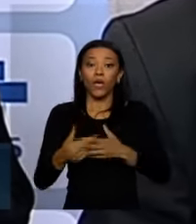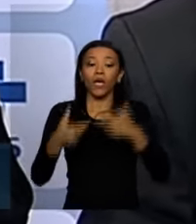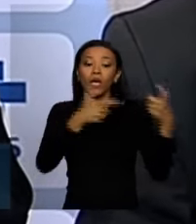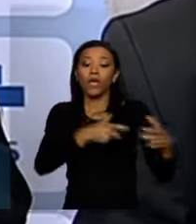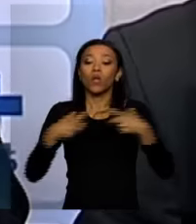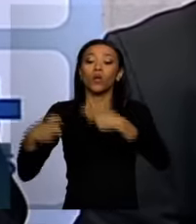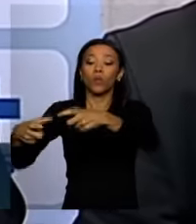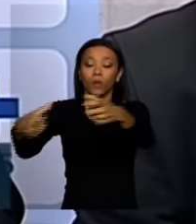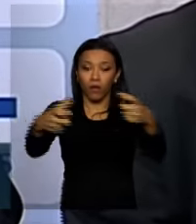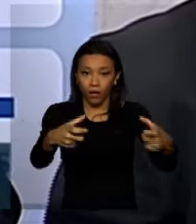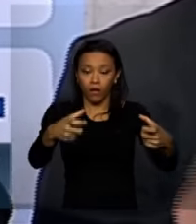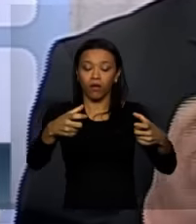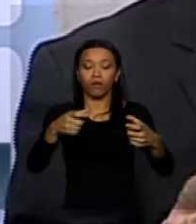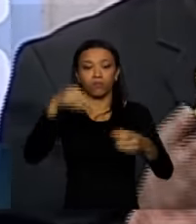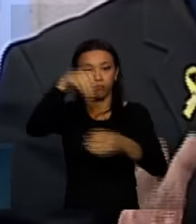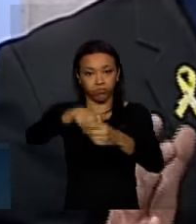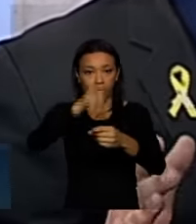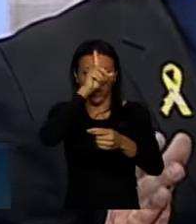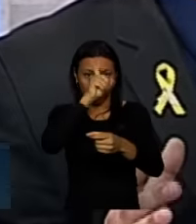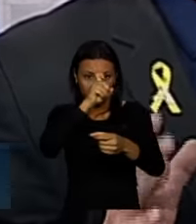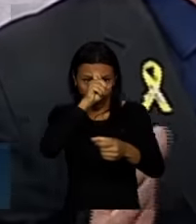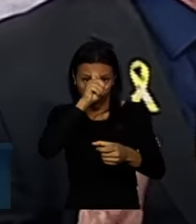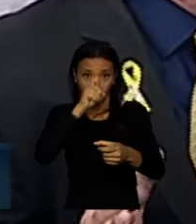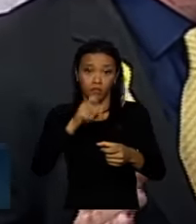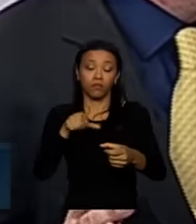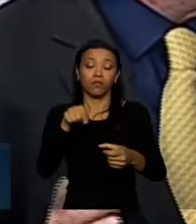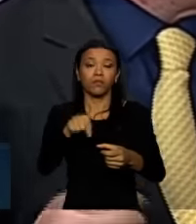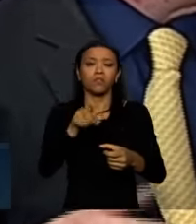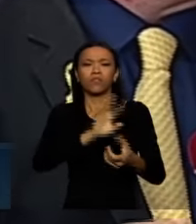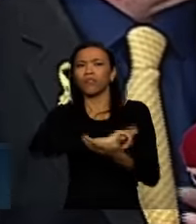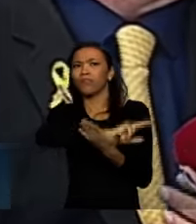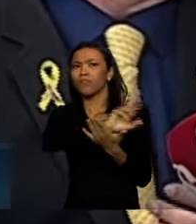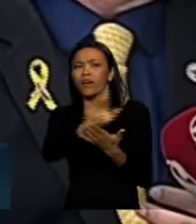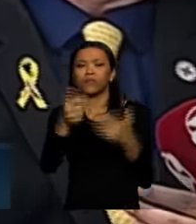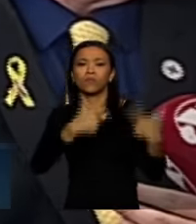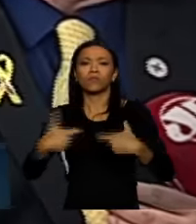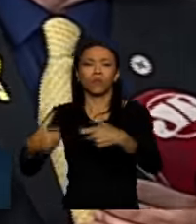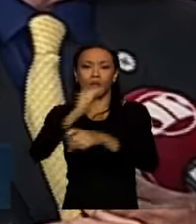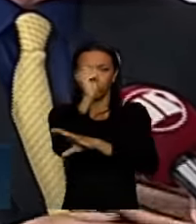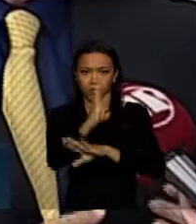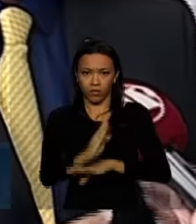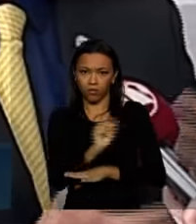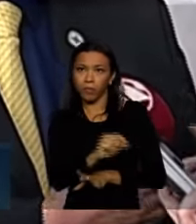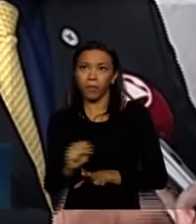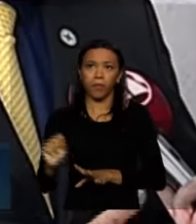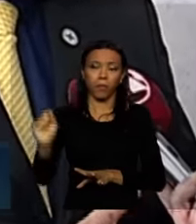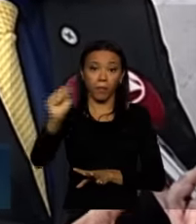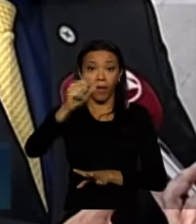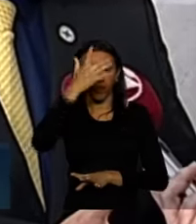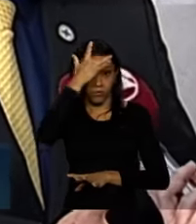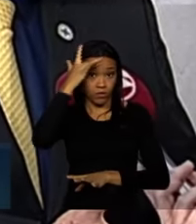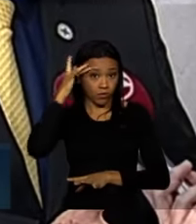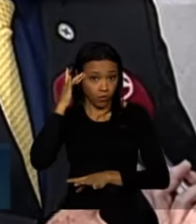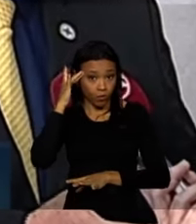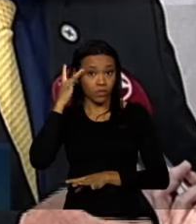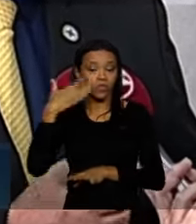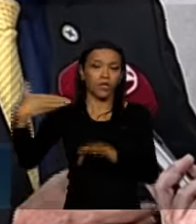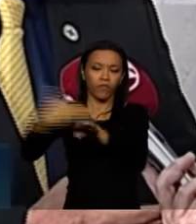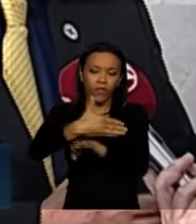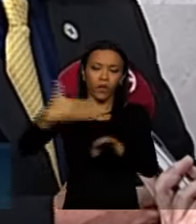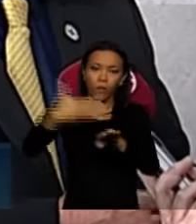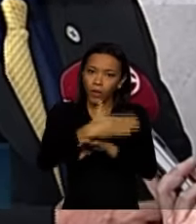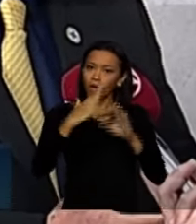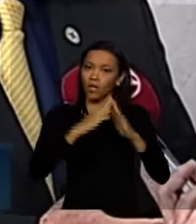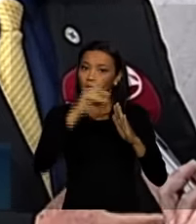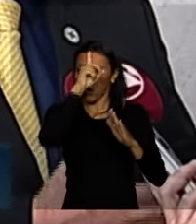moléstia infectocontagiosa são vários serviços em vários estados do país eh os pacientes são acompanhados nesse serviço e lá